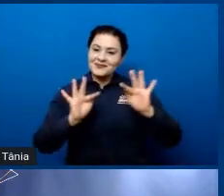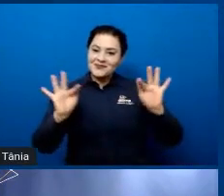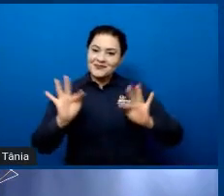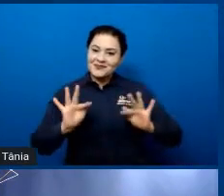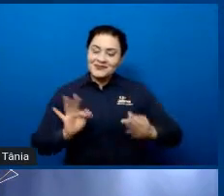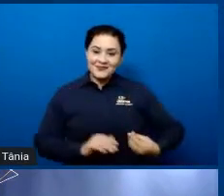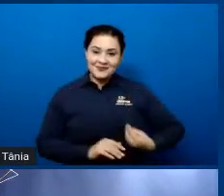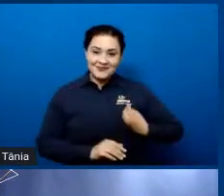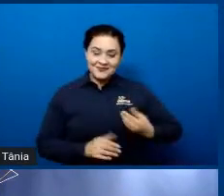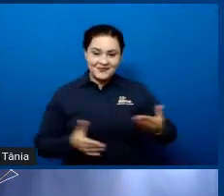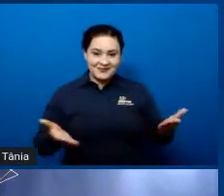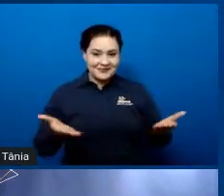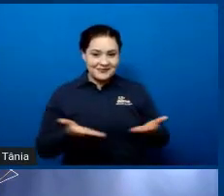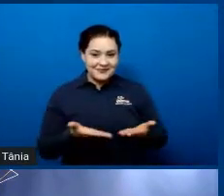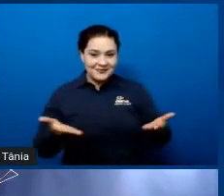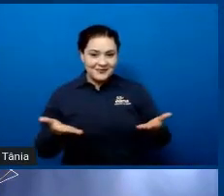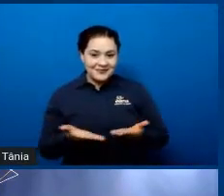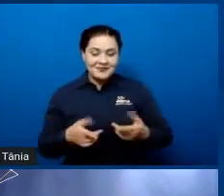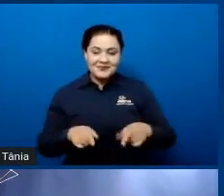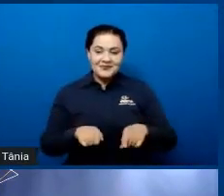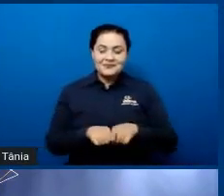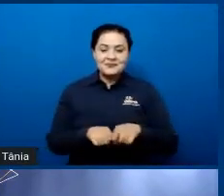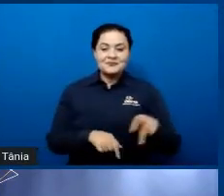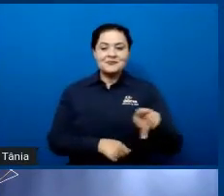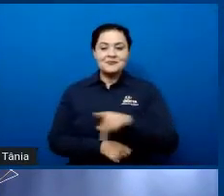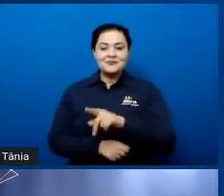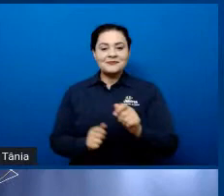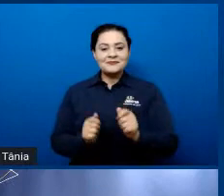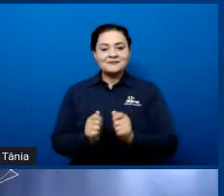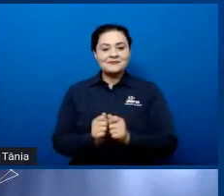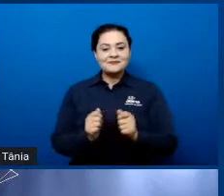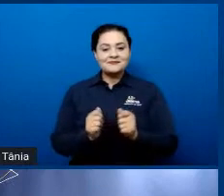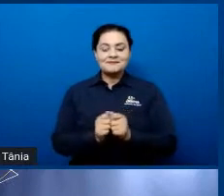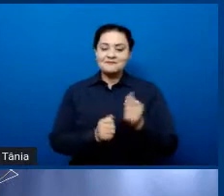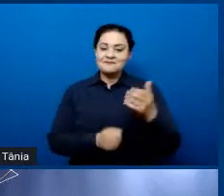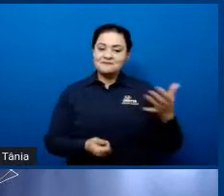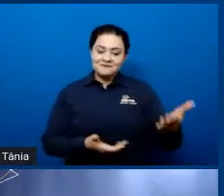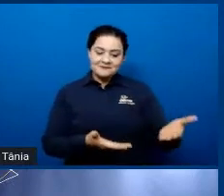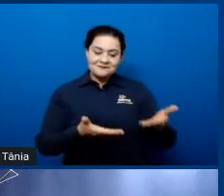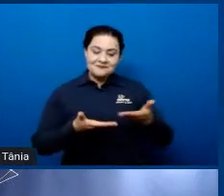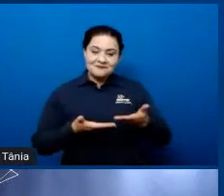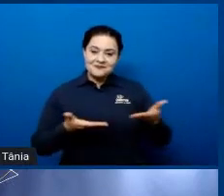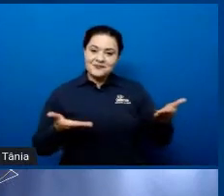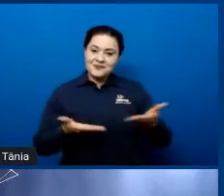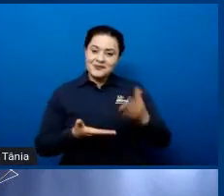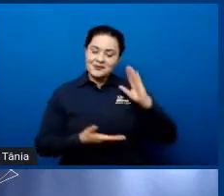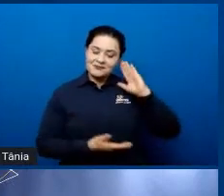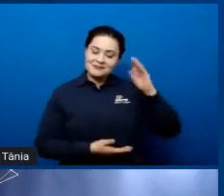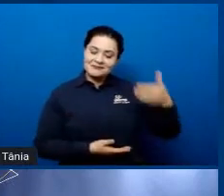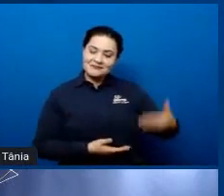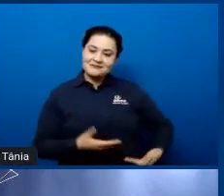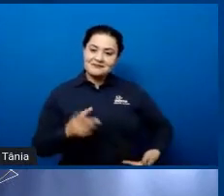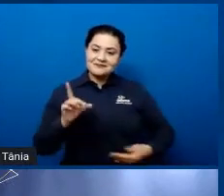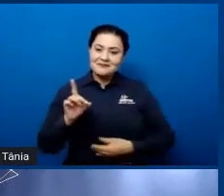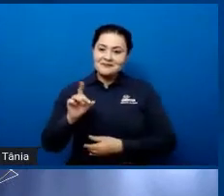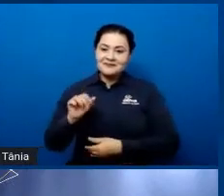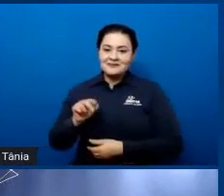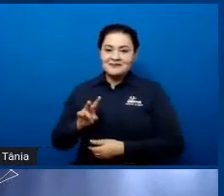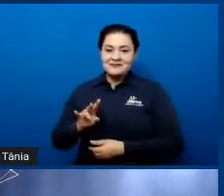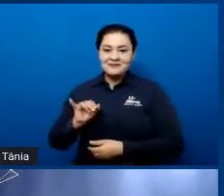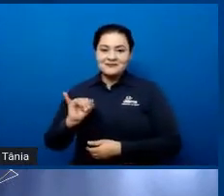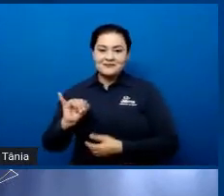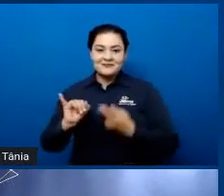aqui, né, com os professores e com o nosso convidado de honra, o Davi, que vai falar